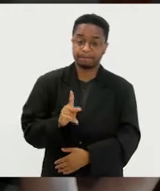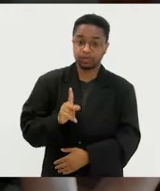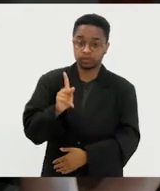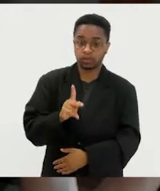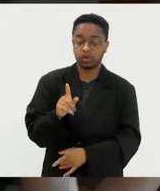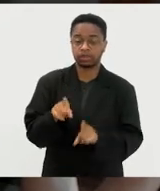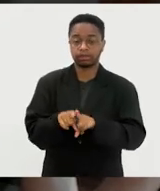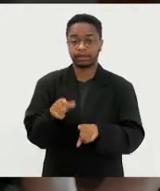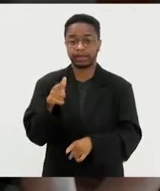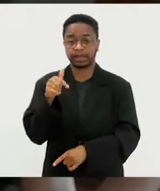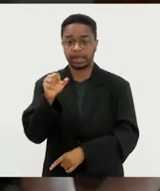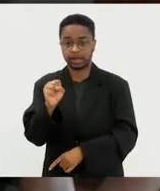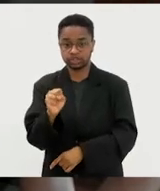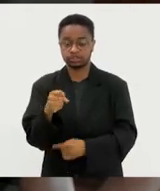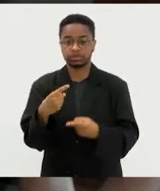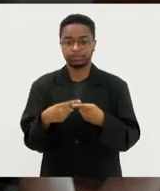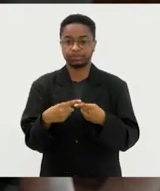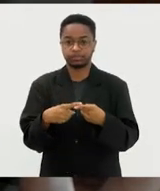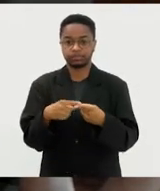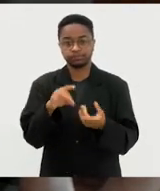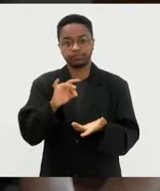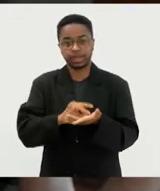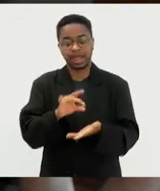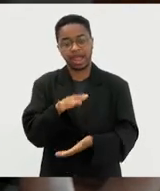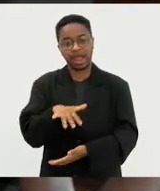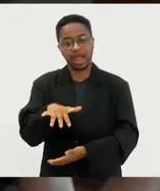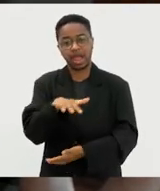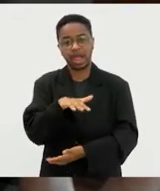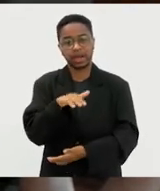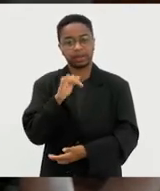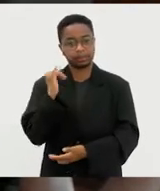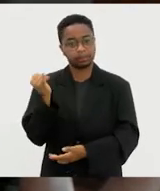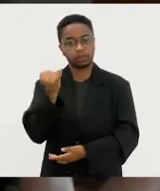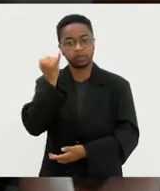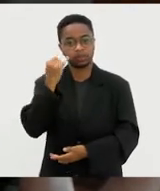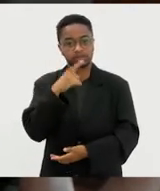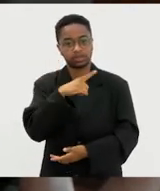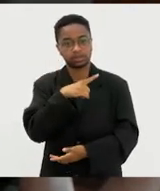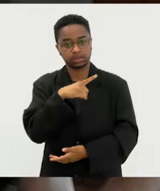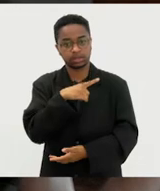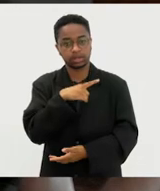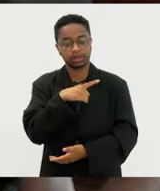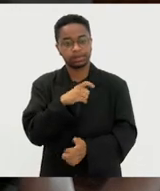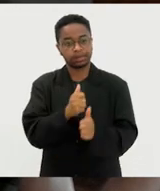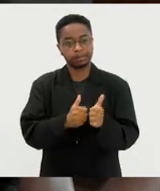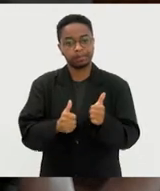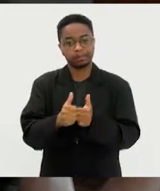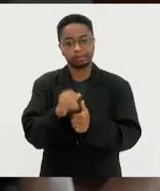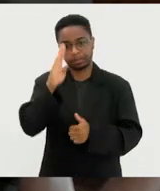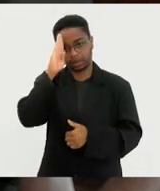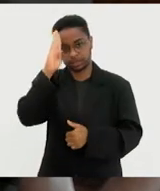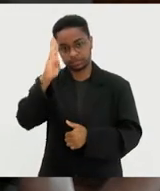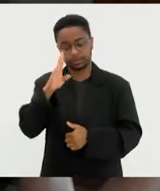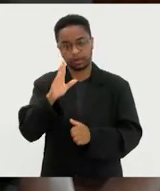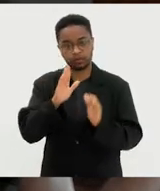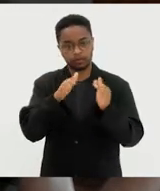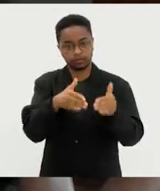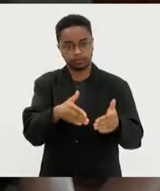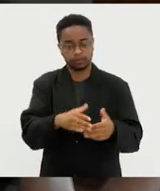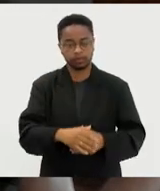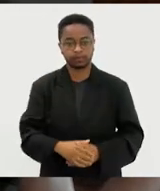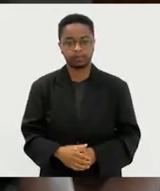gás, que é a área, é importantíssima de ter prioridade, porque